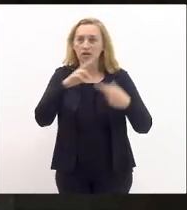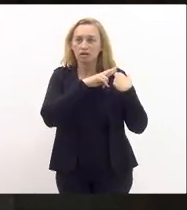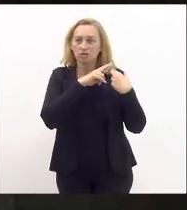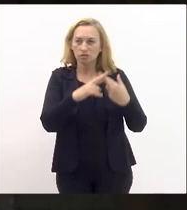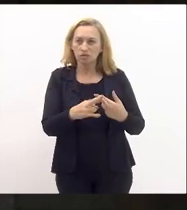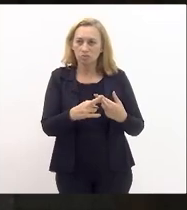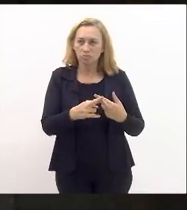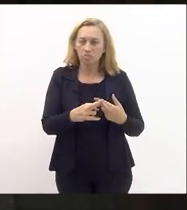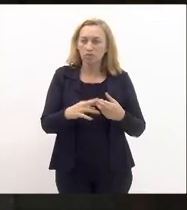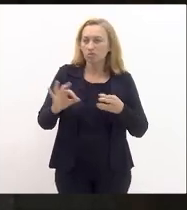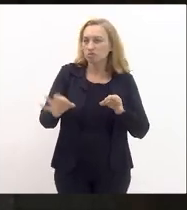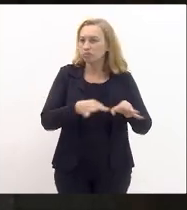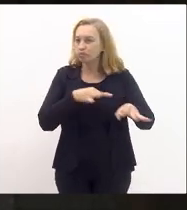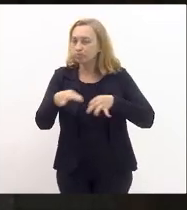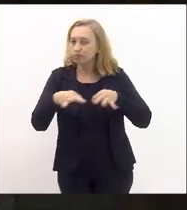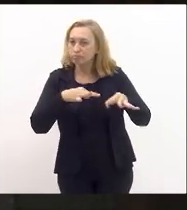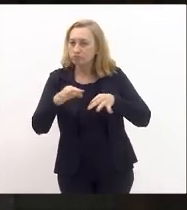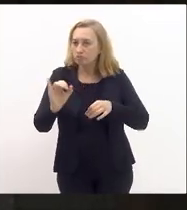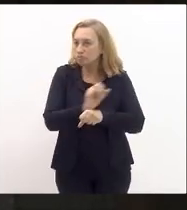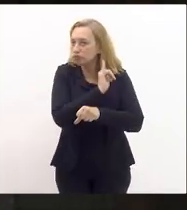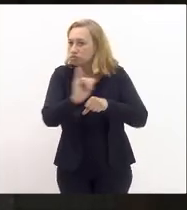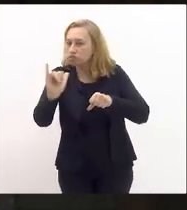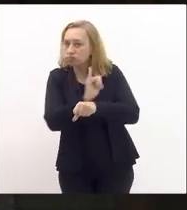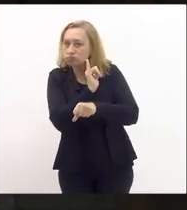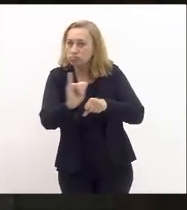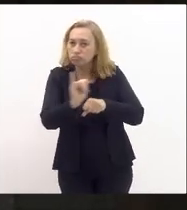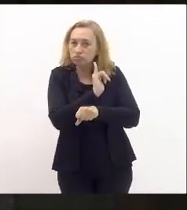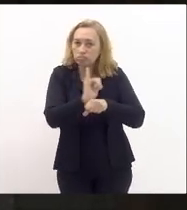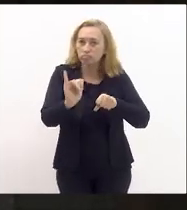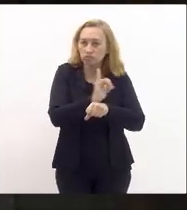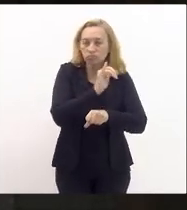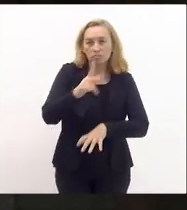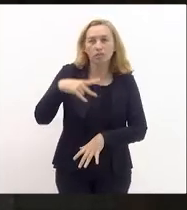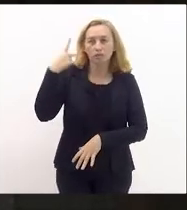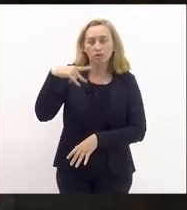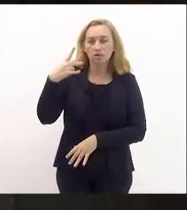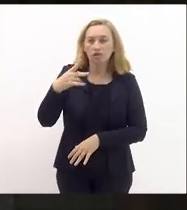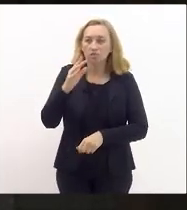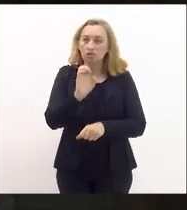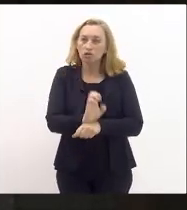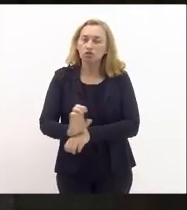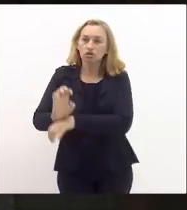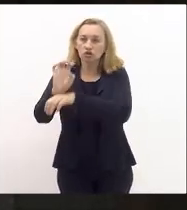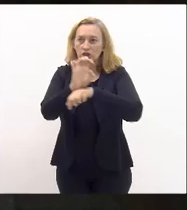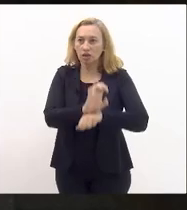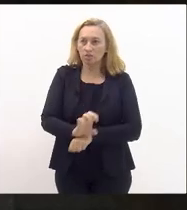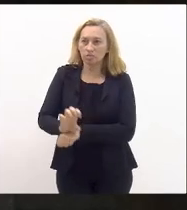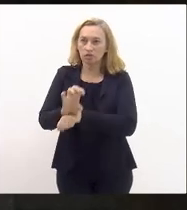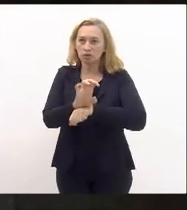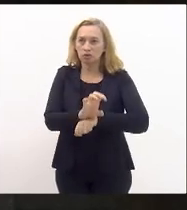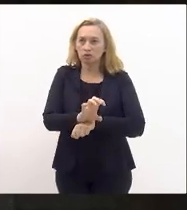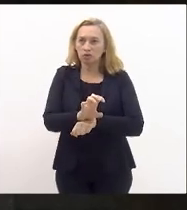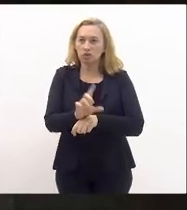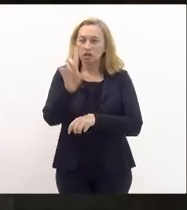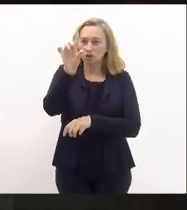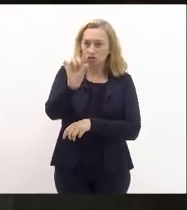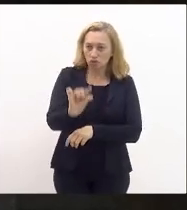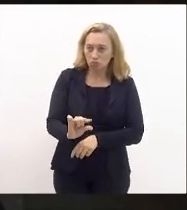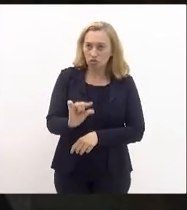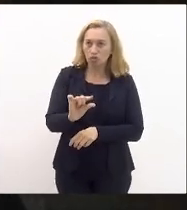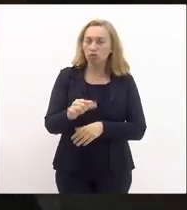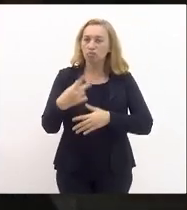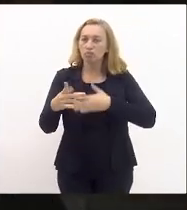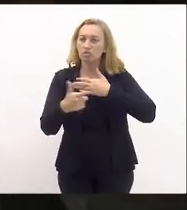principal planejador e financiador da política, e os estados foram aos poucos reduzindo o seu